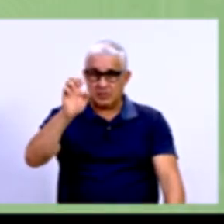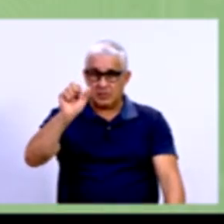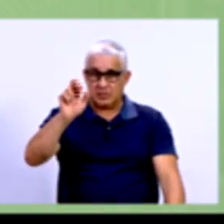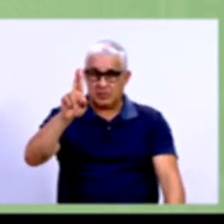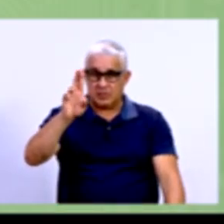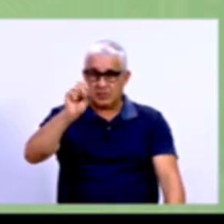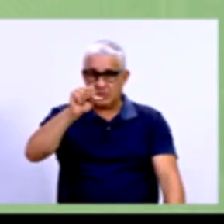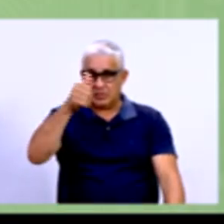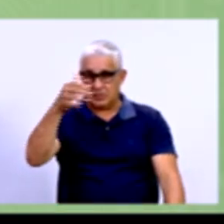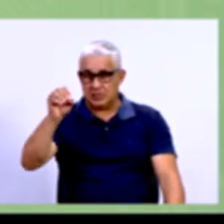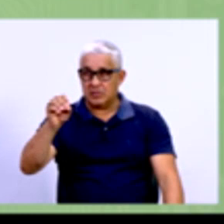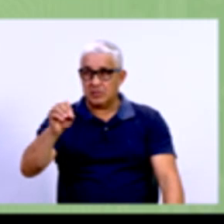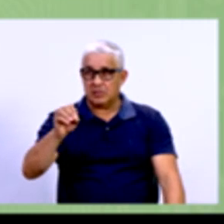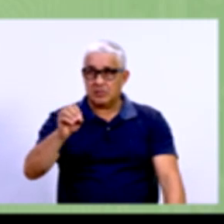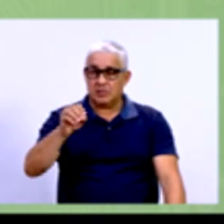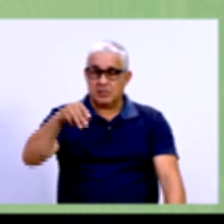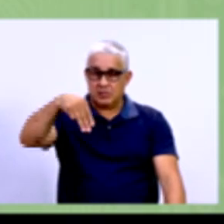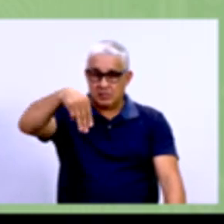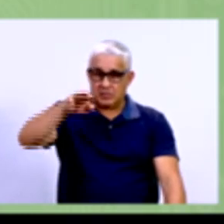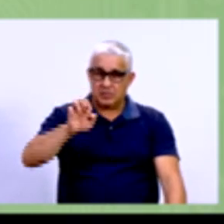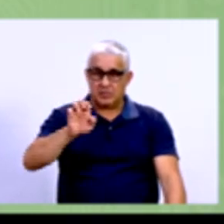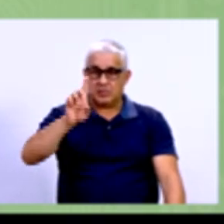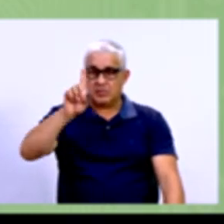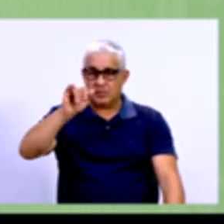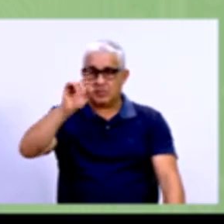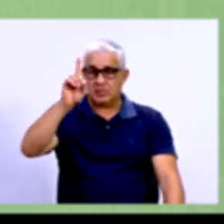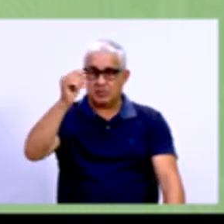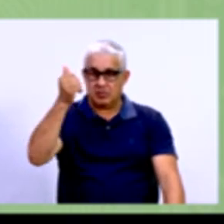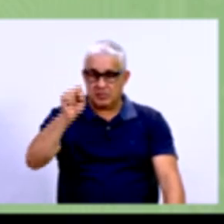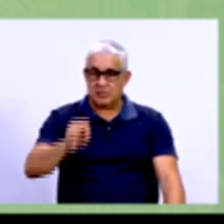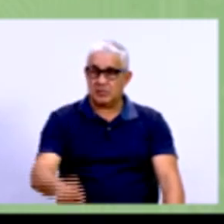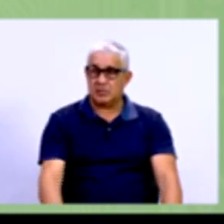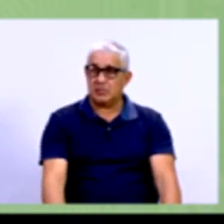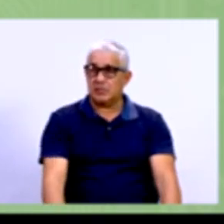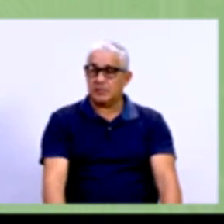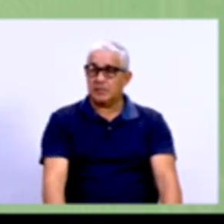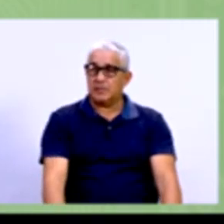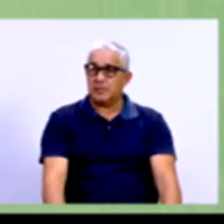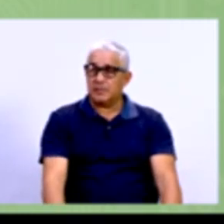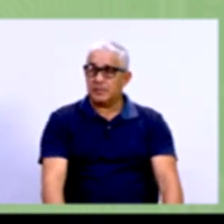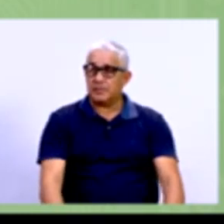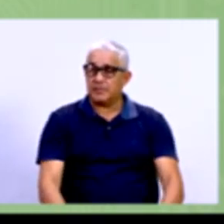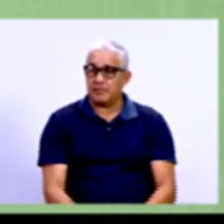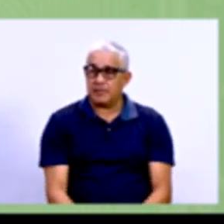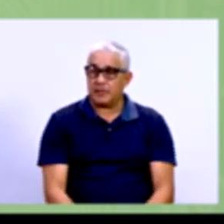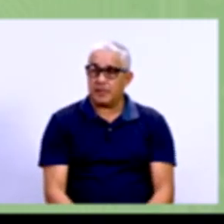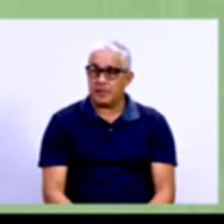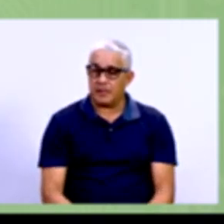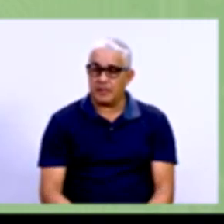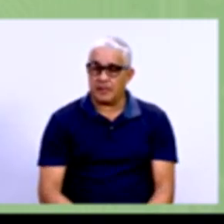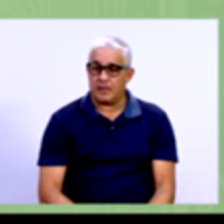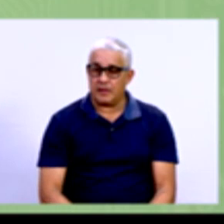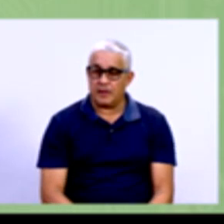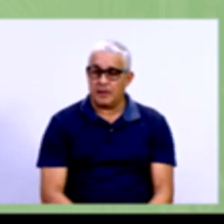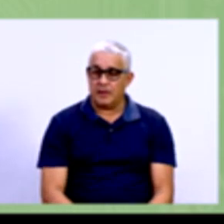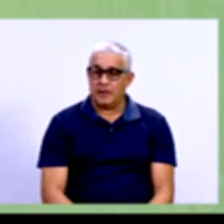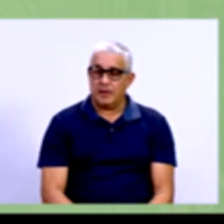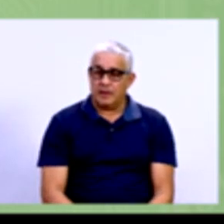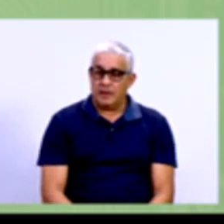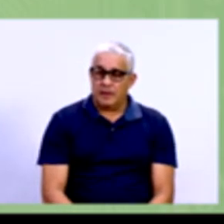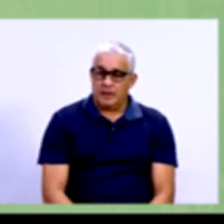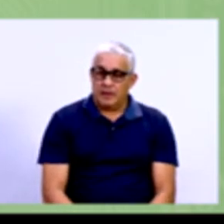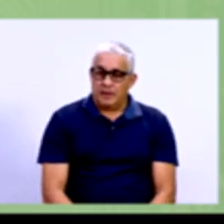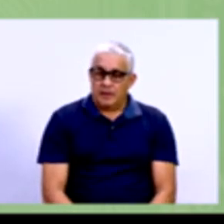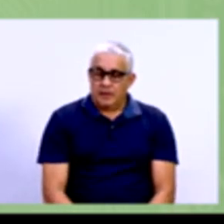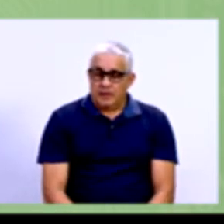das medidas de posição, que nós falamos da média aritmética, da mediana, da moda. E dentro da média, a gente também tem a